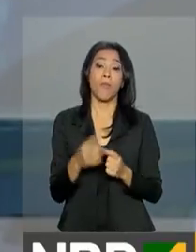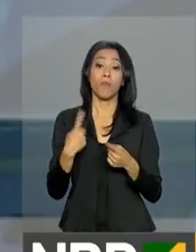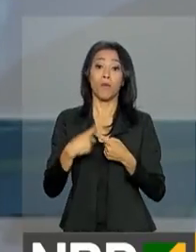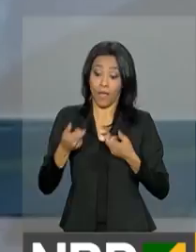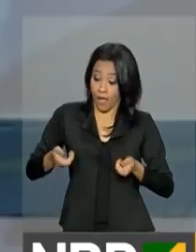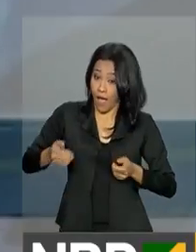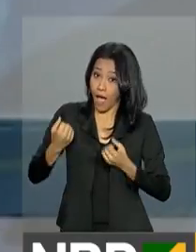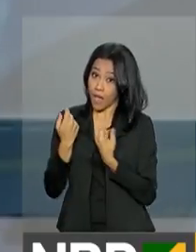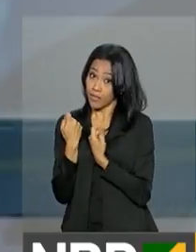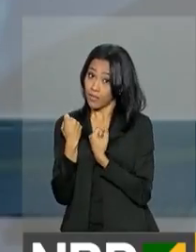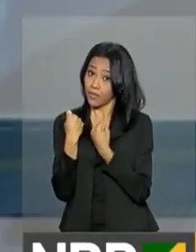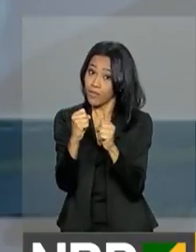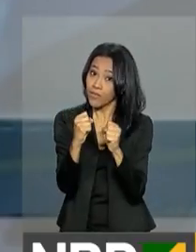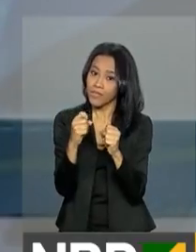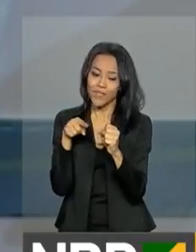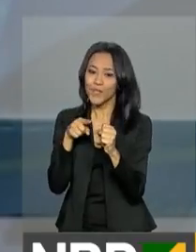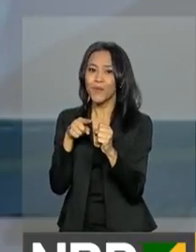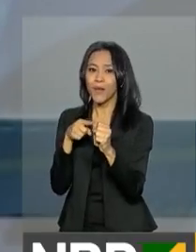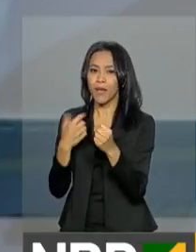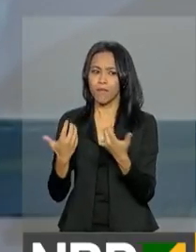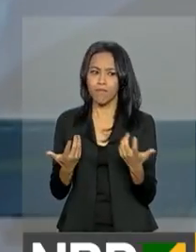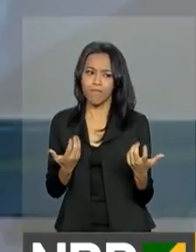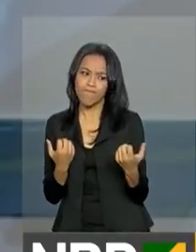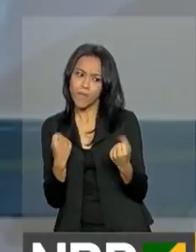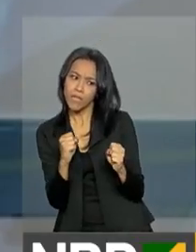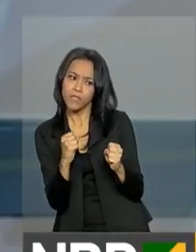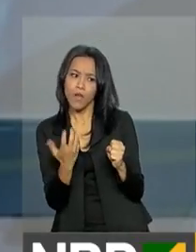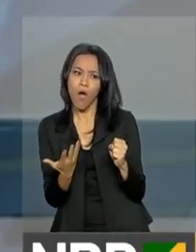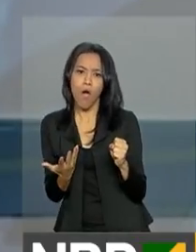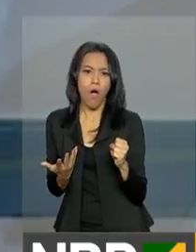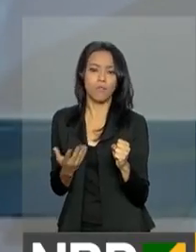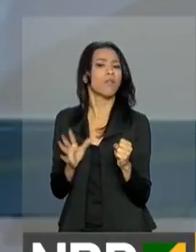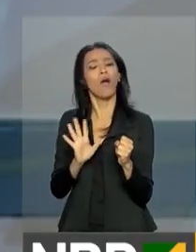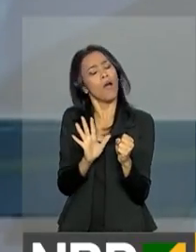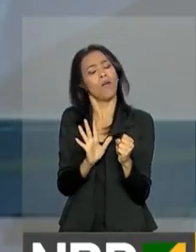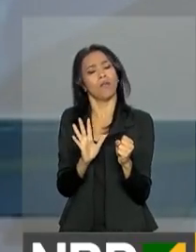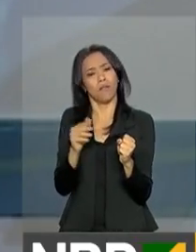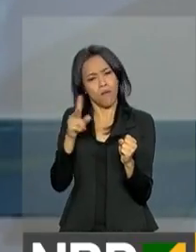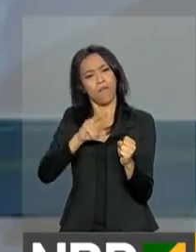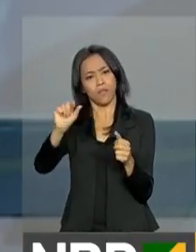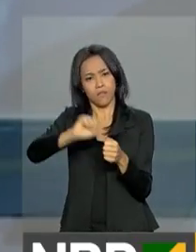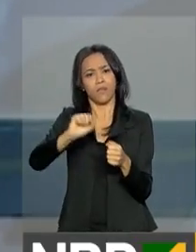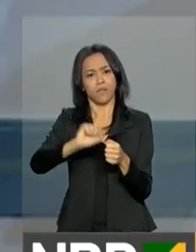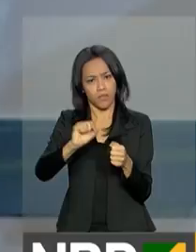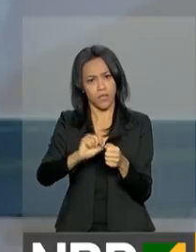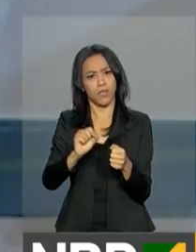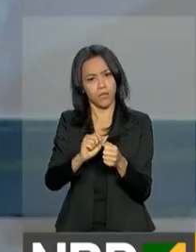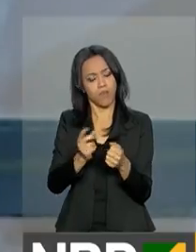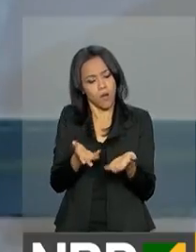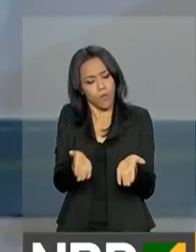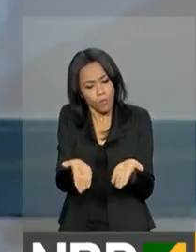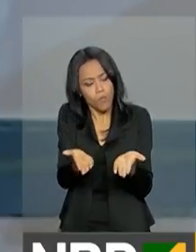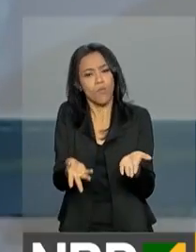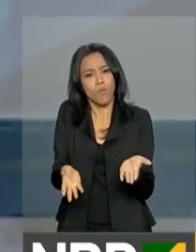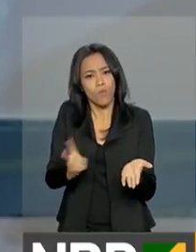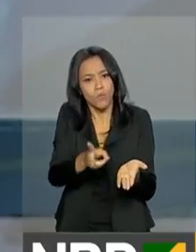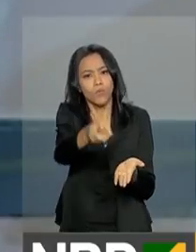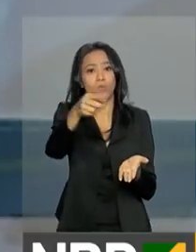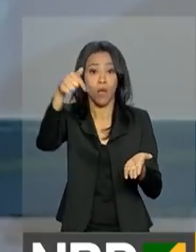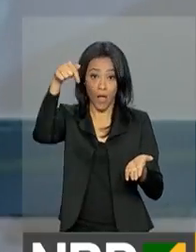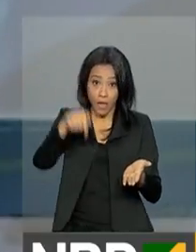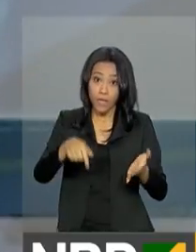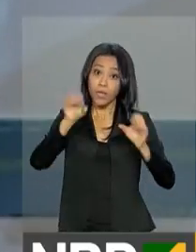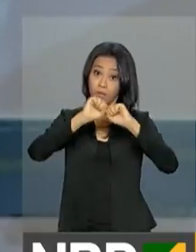permanente ataque, e você fica na defesa. Aqui, o que se faz e se fará, certa e seguramente, neste